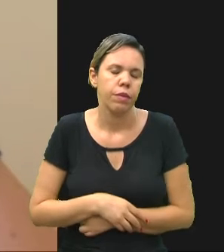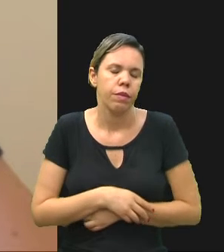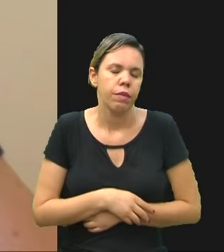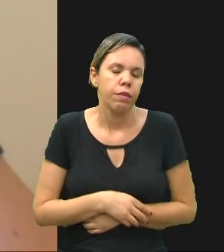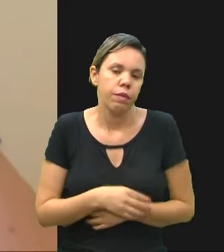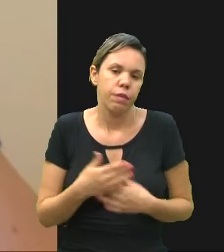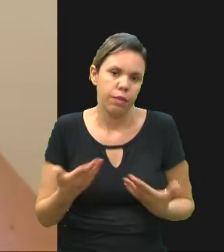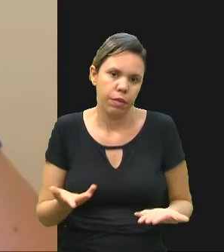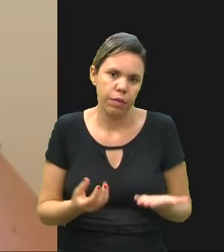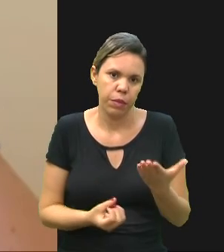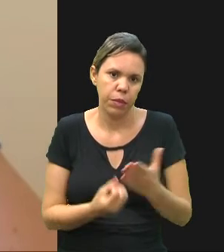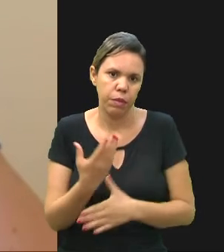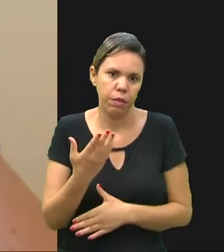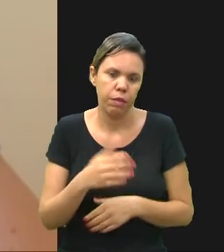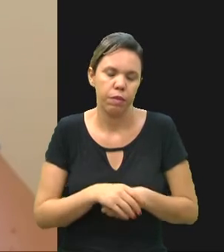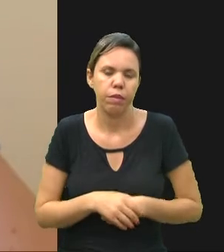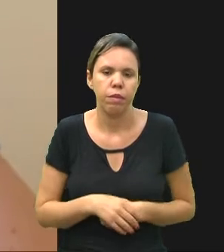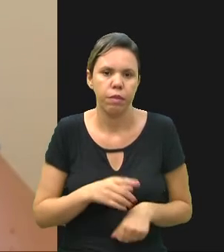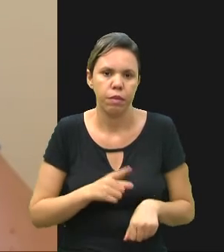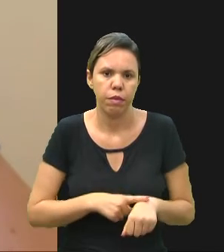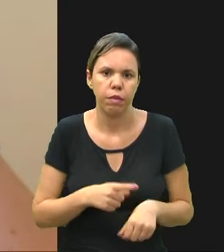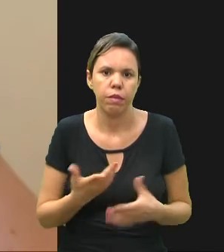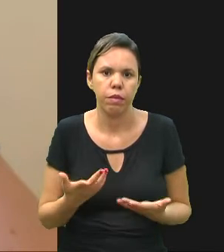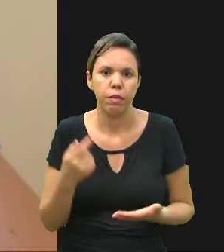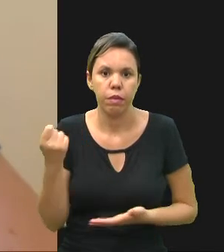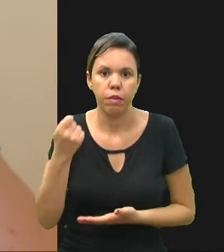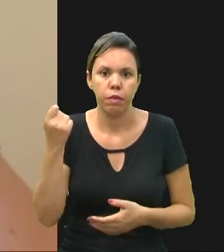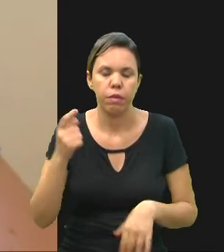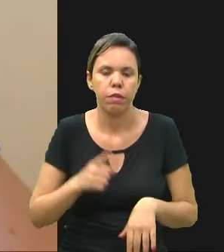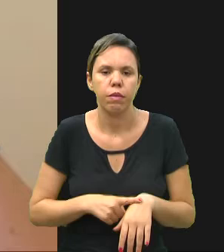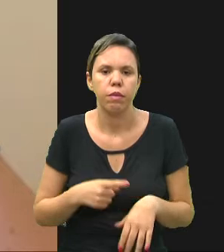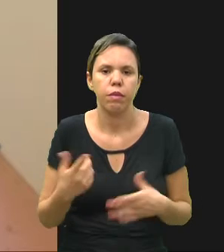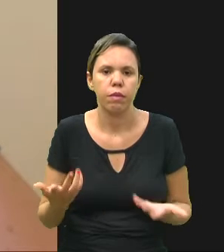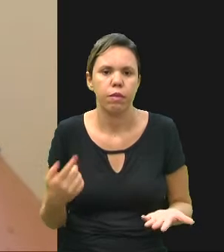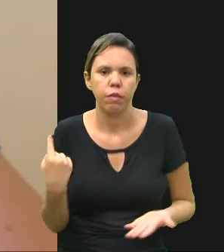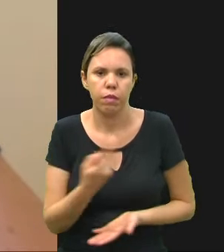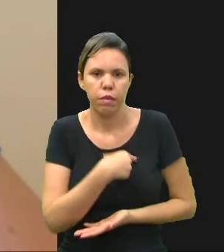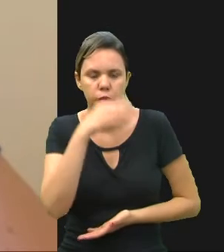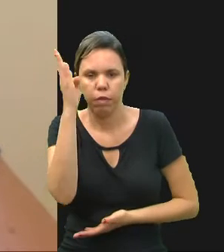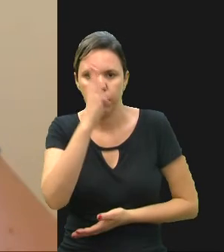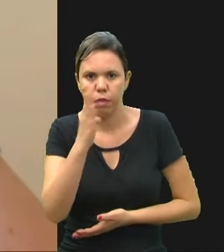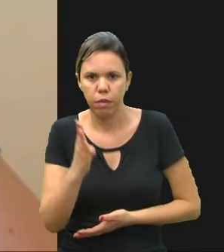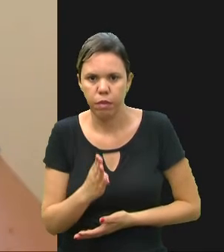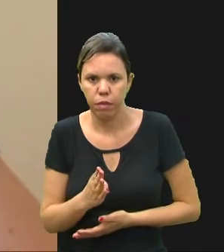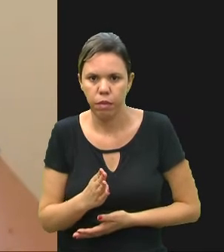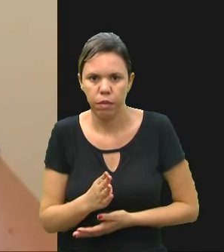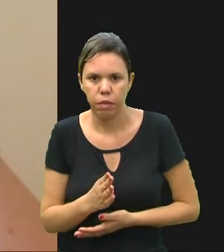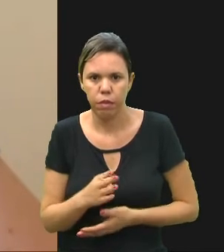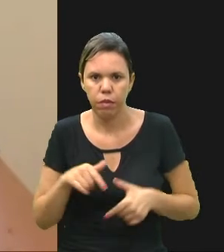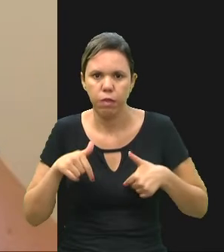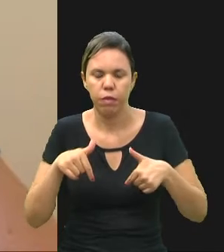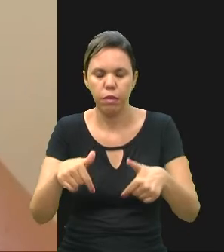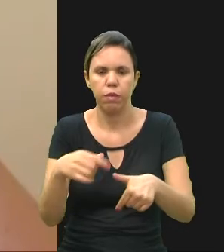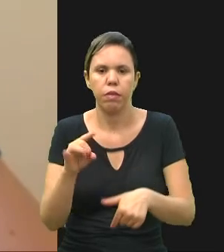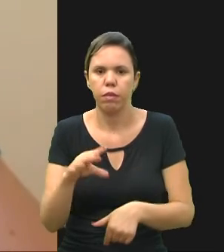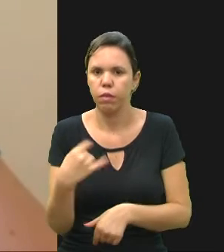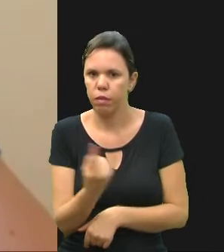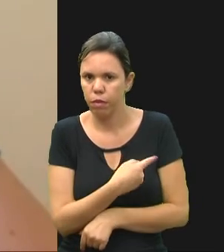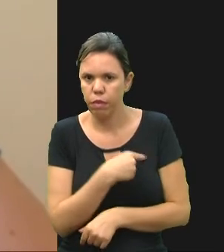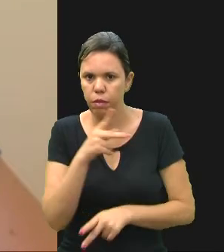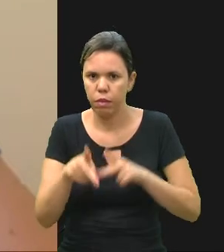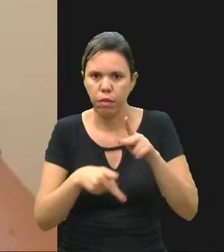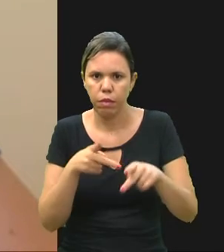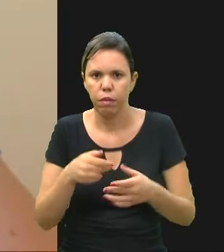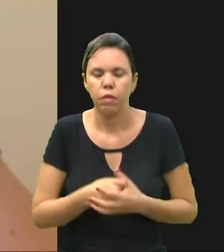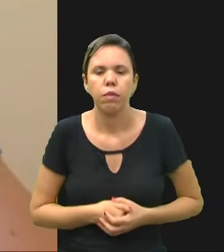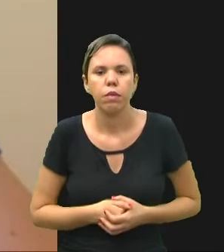doenças. E é isso que está acontecendo, inclusive, nesse momento, esse grave momento que nós, brasileiros enfrentamos, mas não só nós, como a